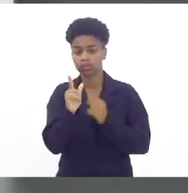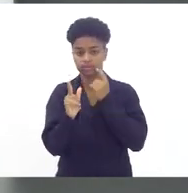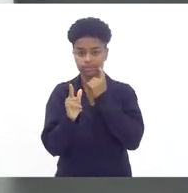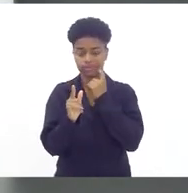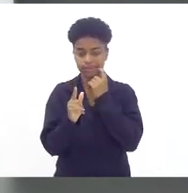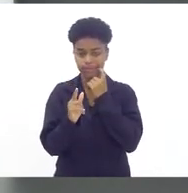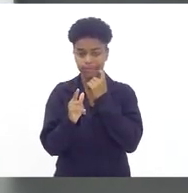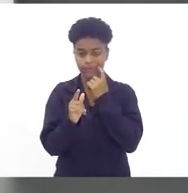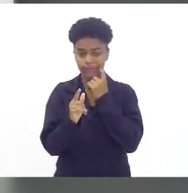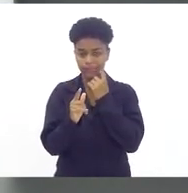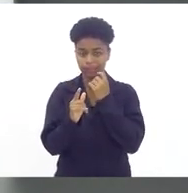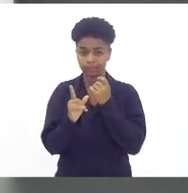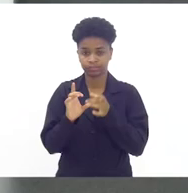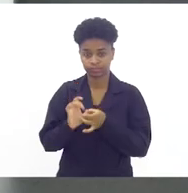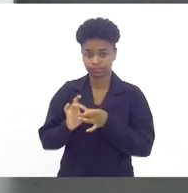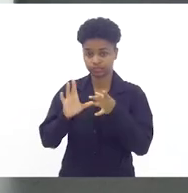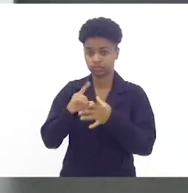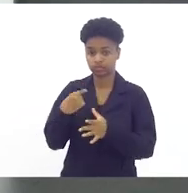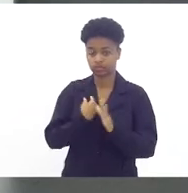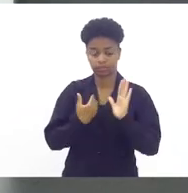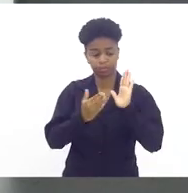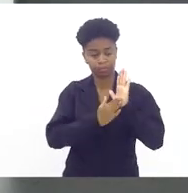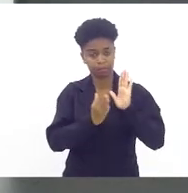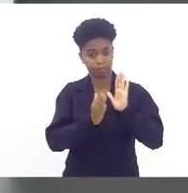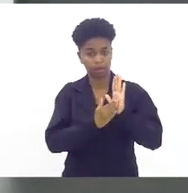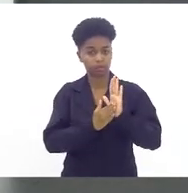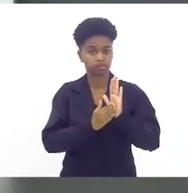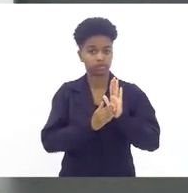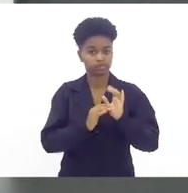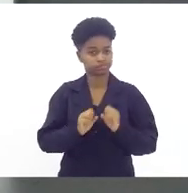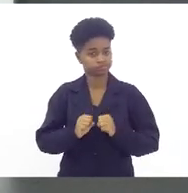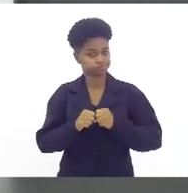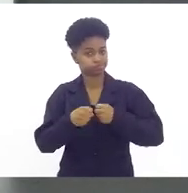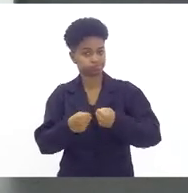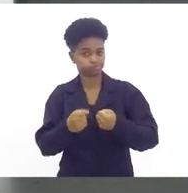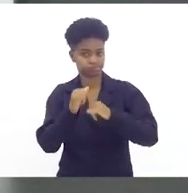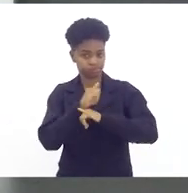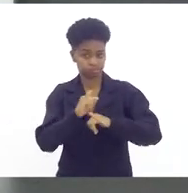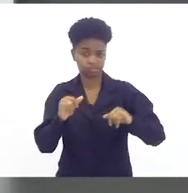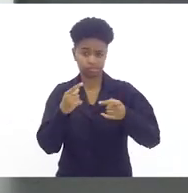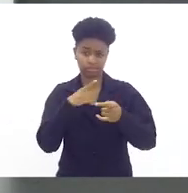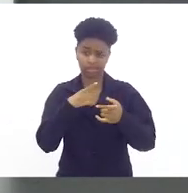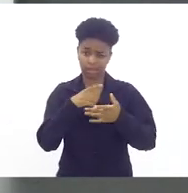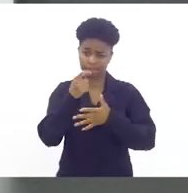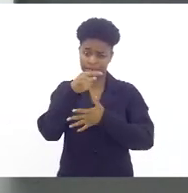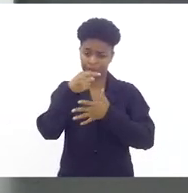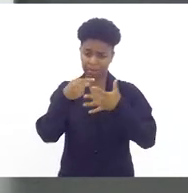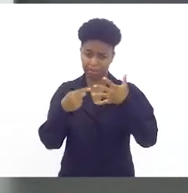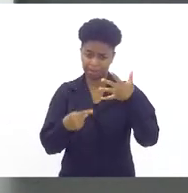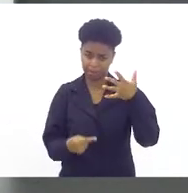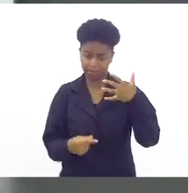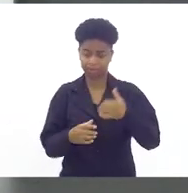a nossa pauta de reivindicação que ela é muito tá